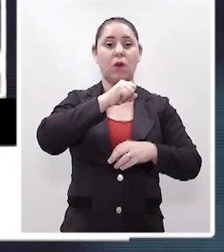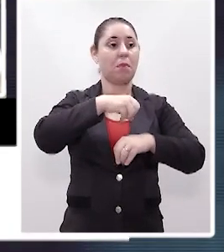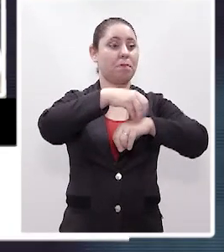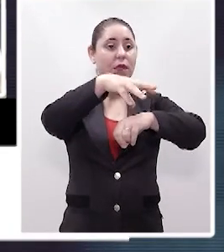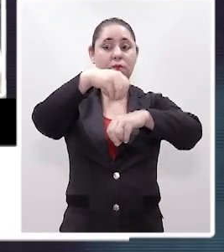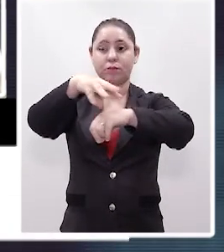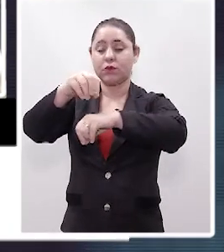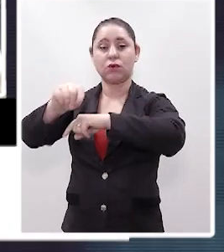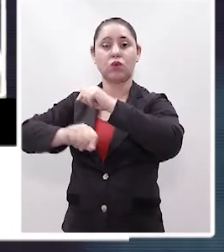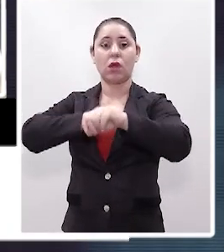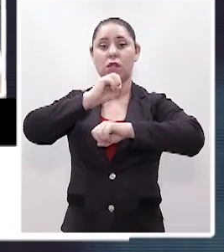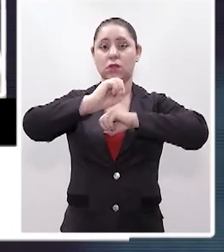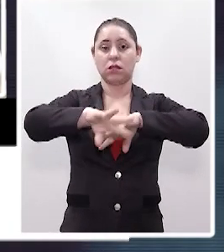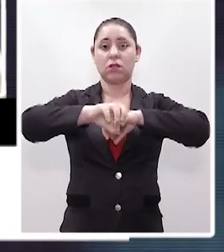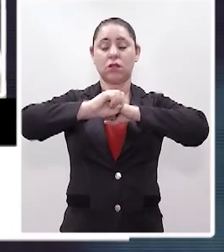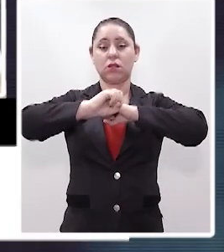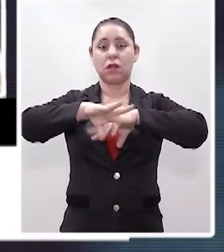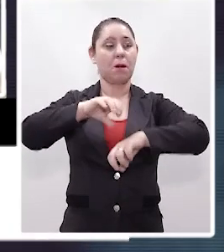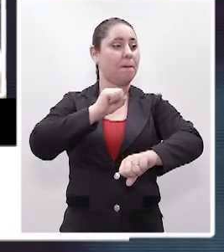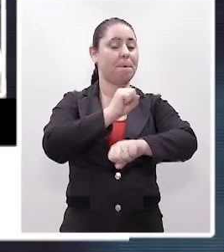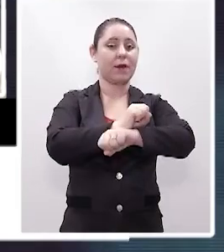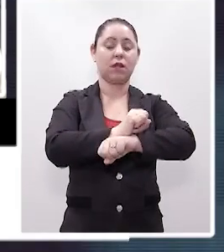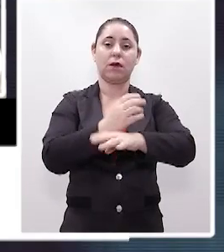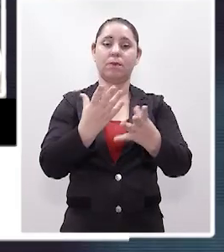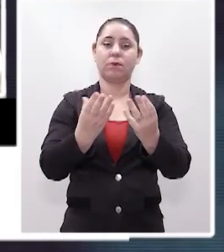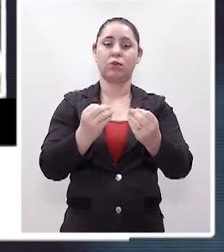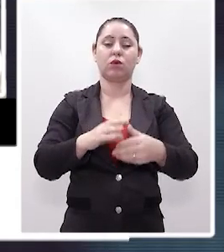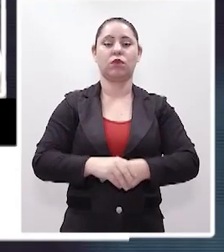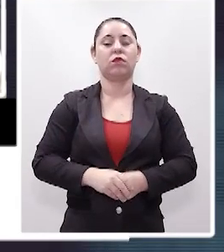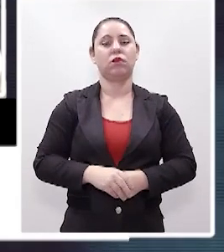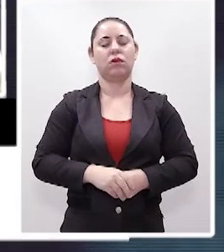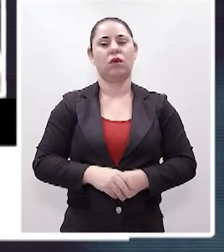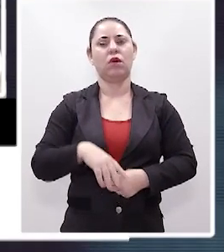entregar para a educação, para as coisas não pararem tanto.